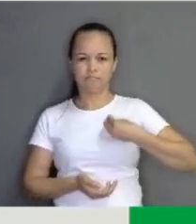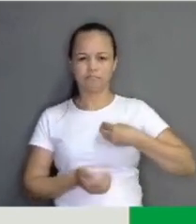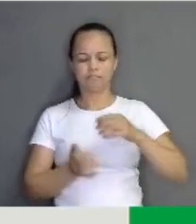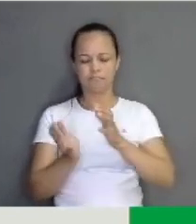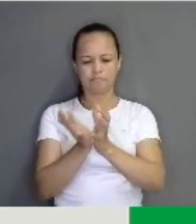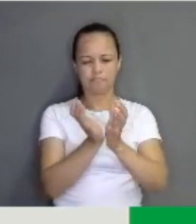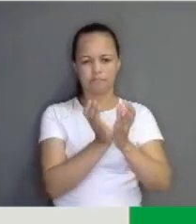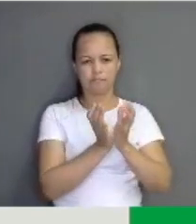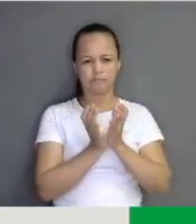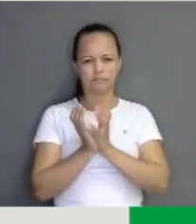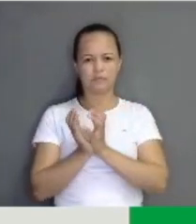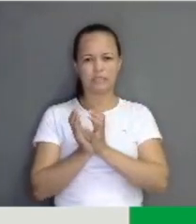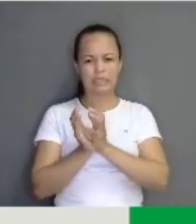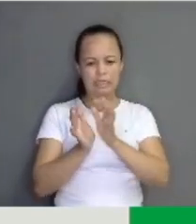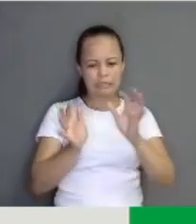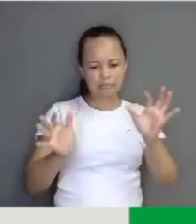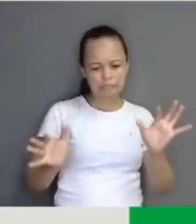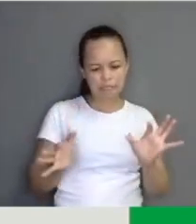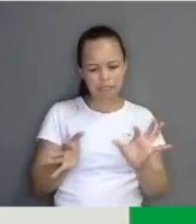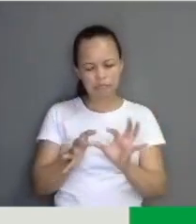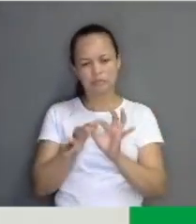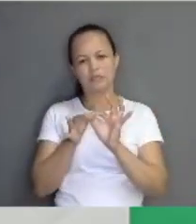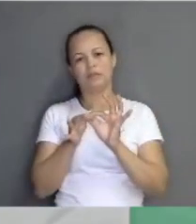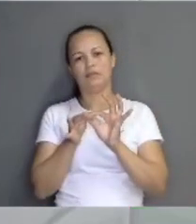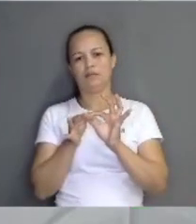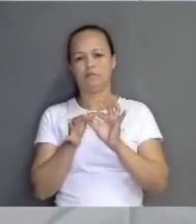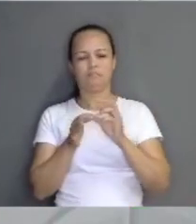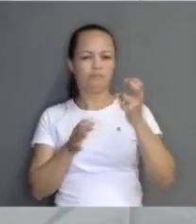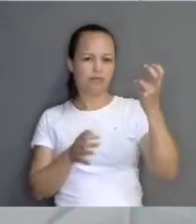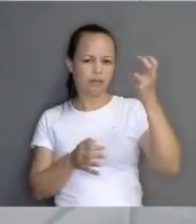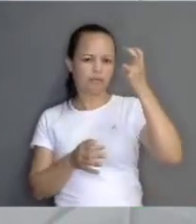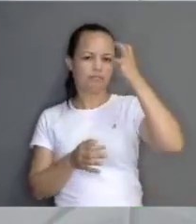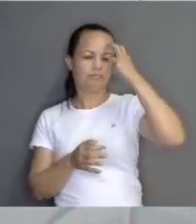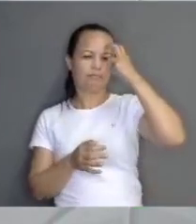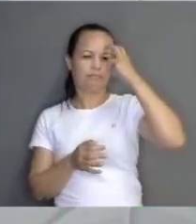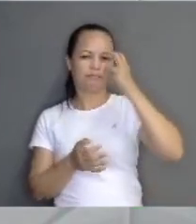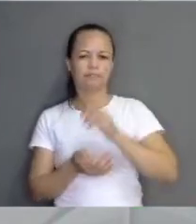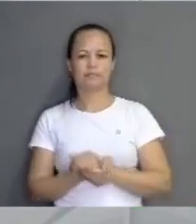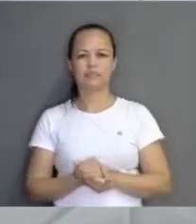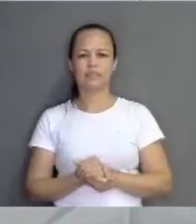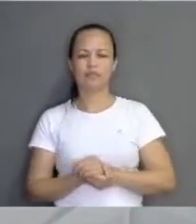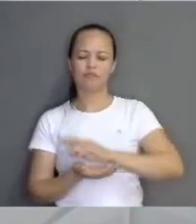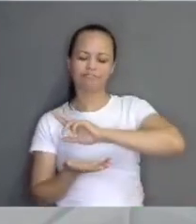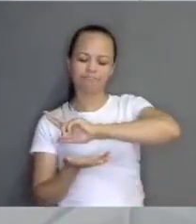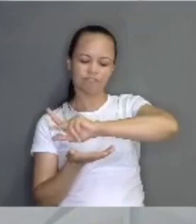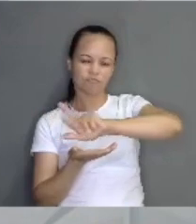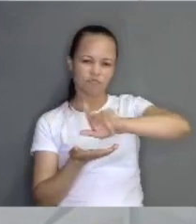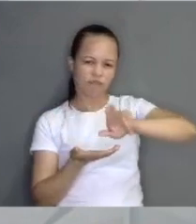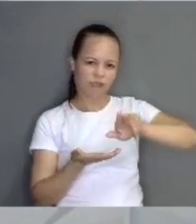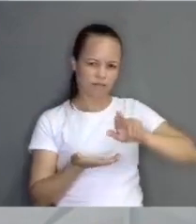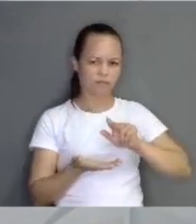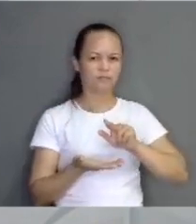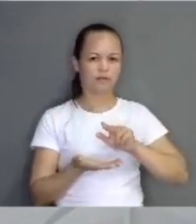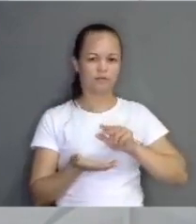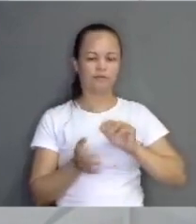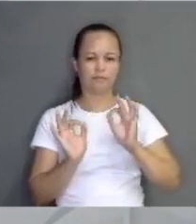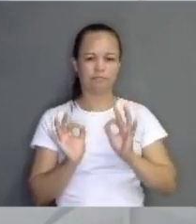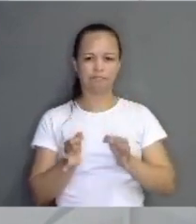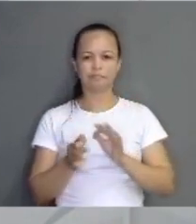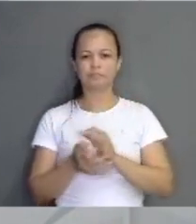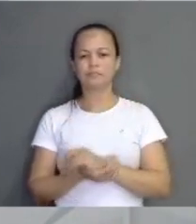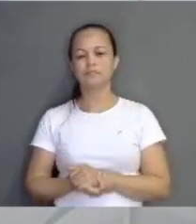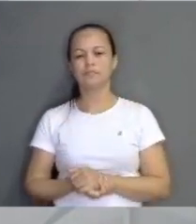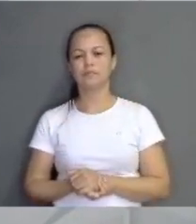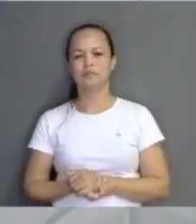se interligam pela cultura, tá bom? E aí a gente tem uma diversidade, tá certo? E